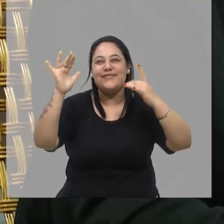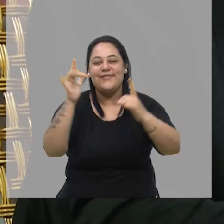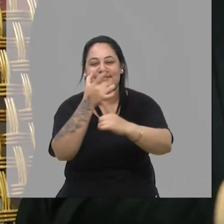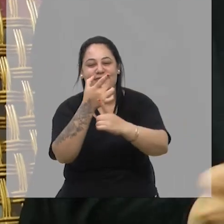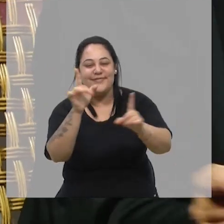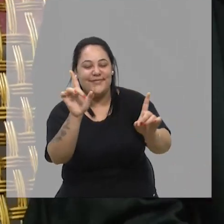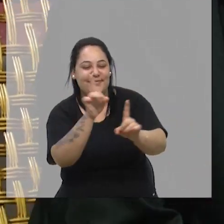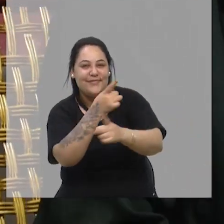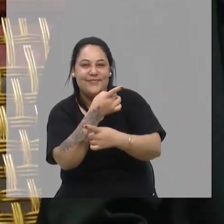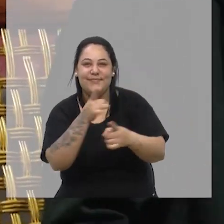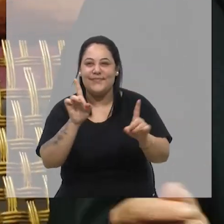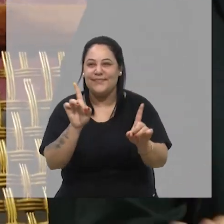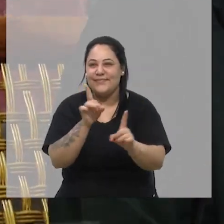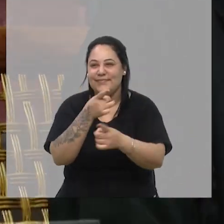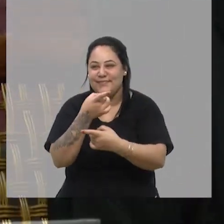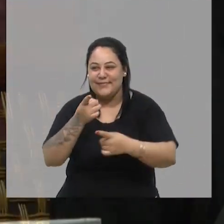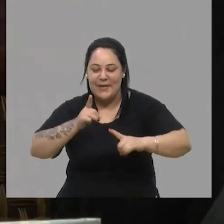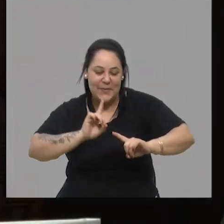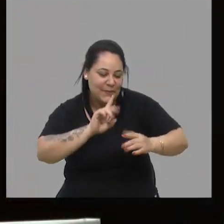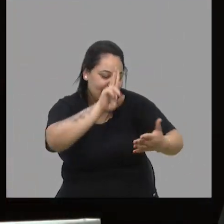nossa, das vozes